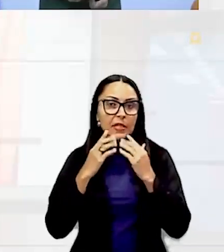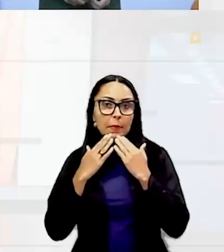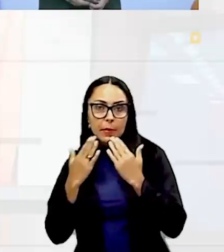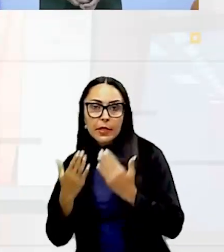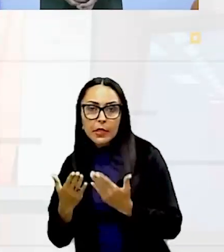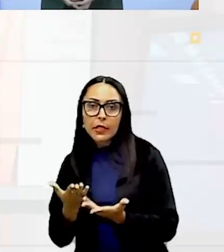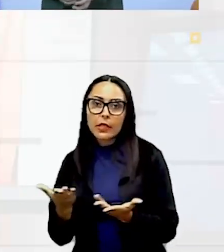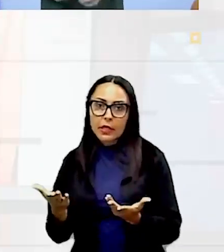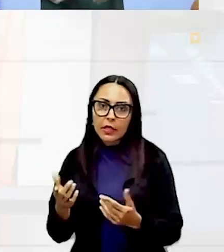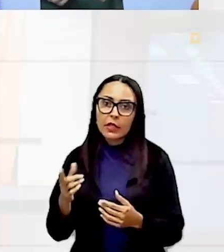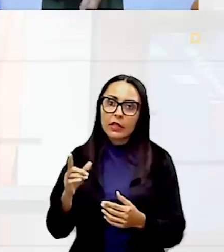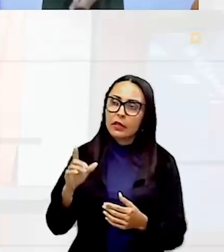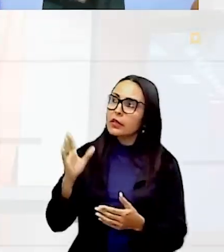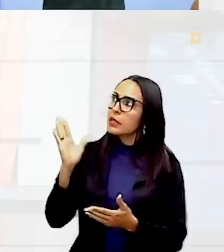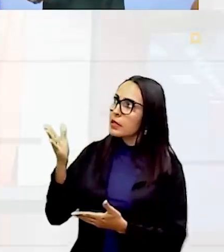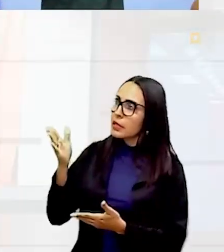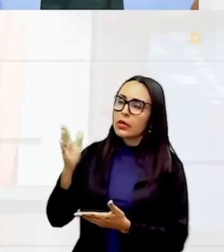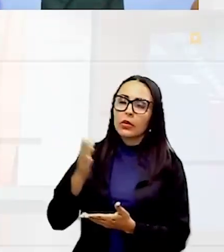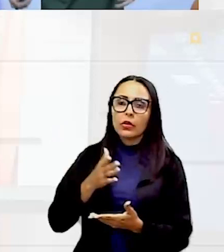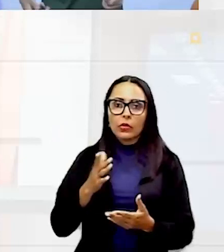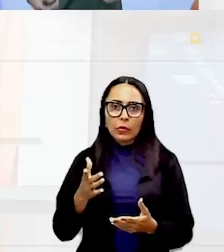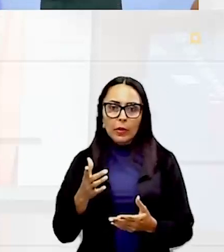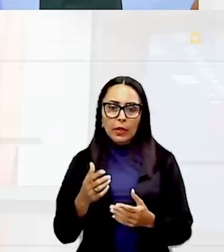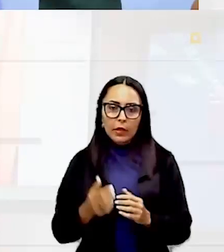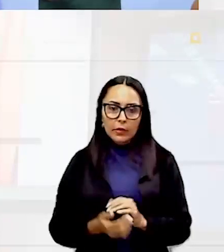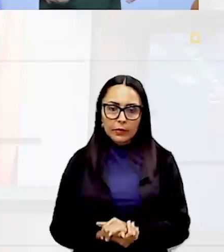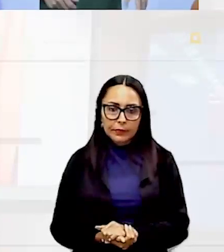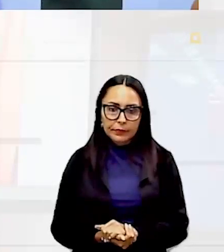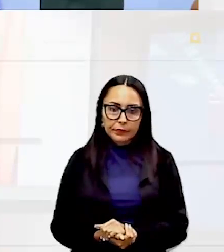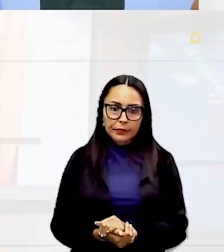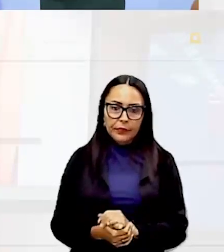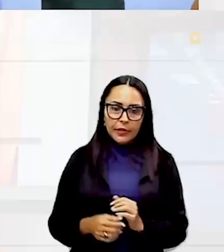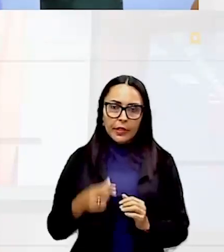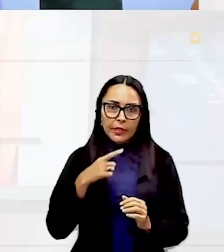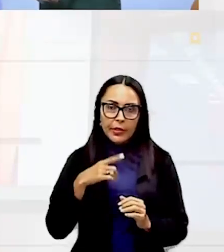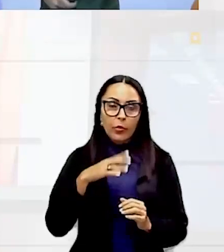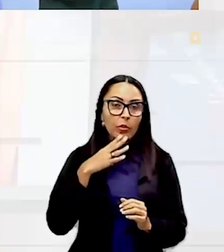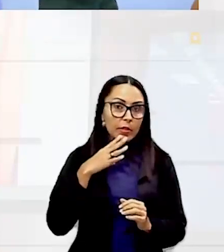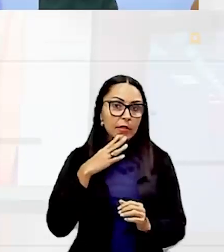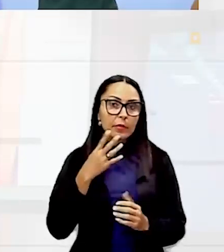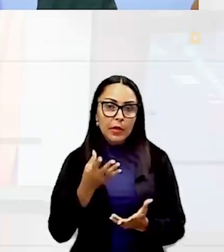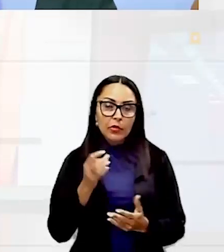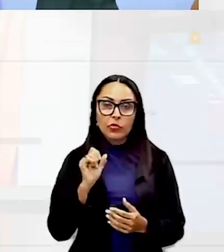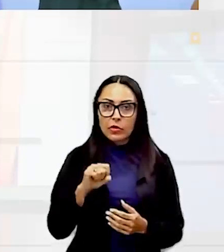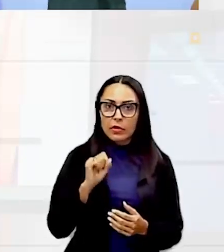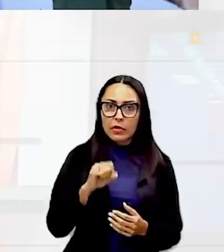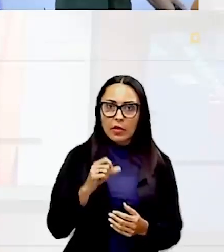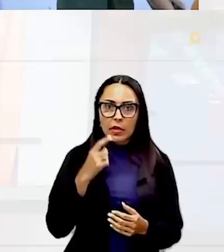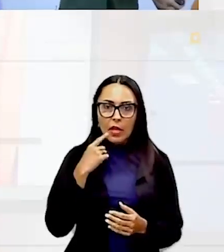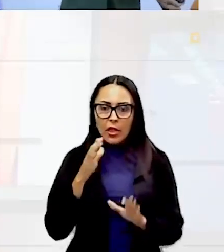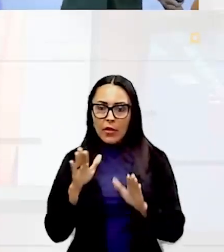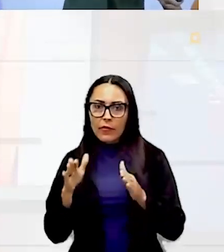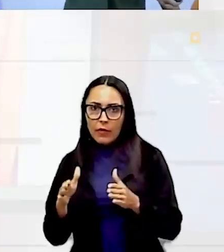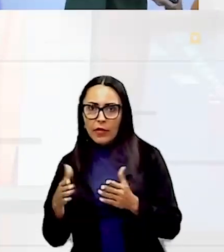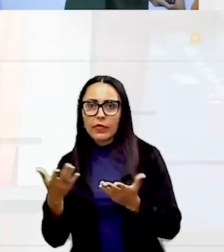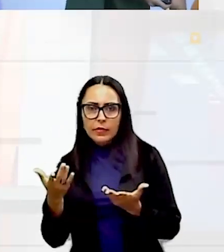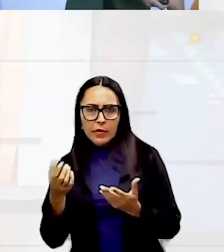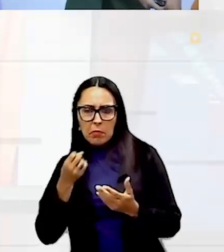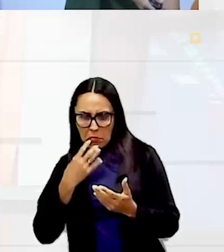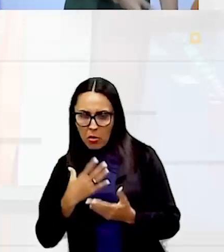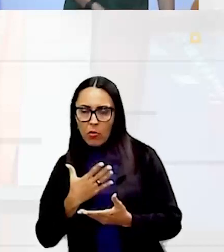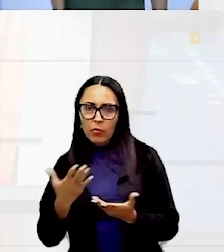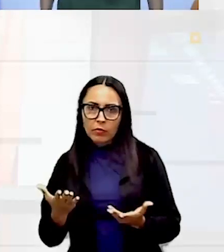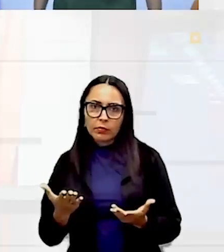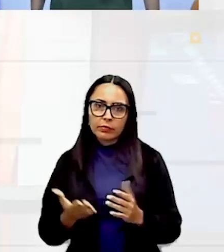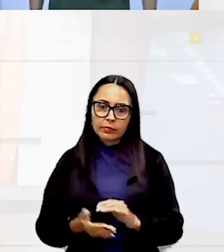muito atrás, justamente por ser algo complicado, né? Quem sabe, quem tem o conhecimento, justamente vai se dar bem nessa